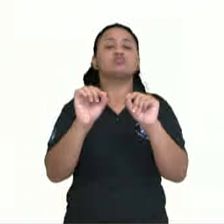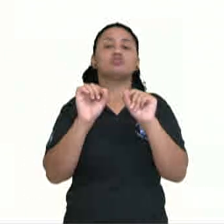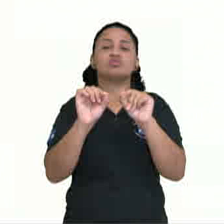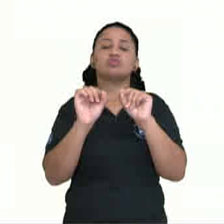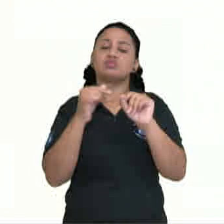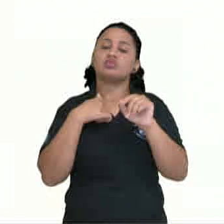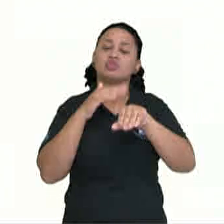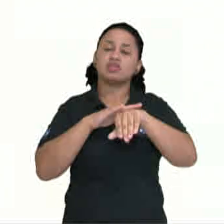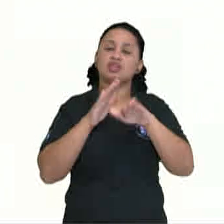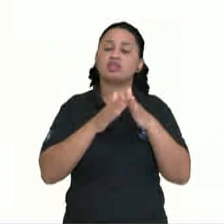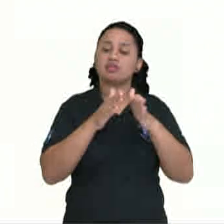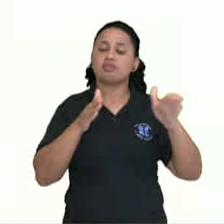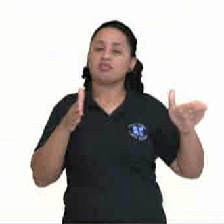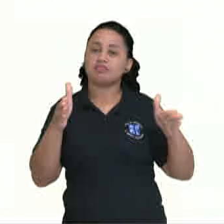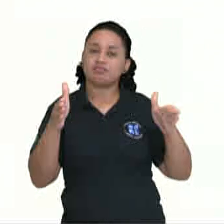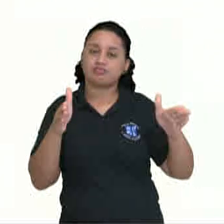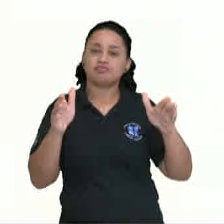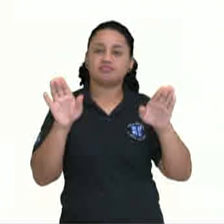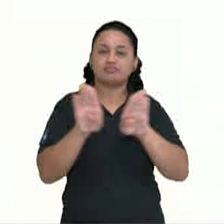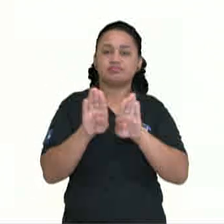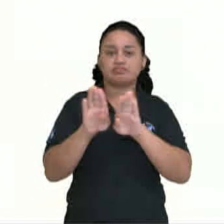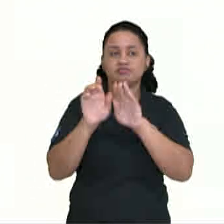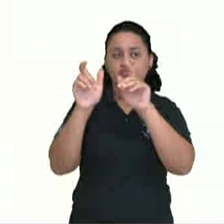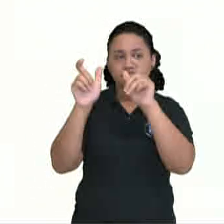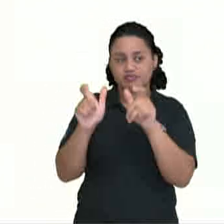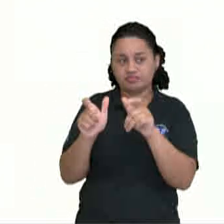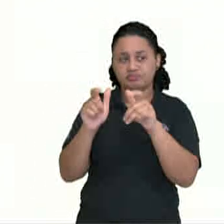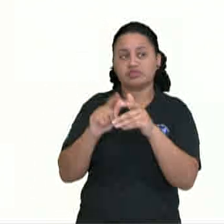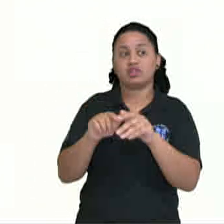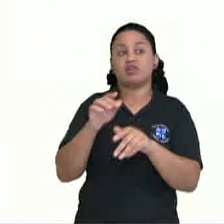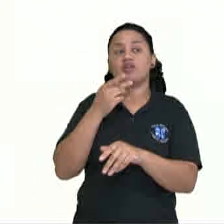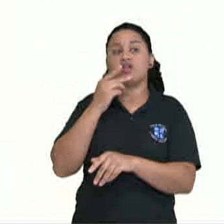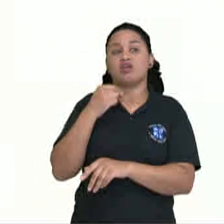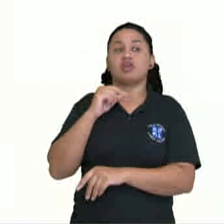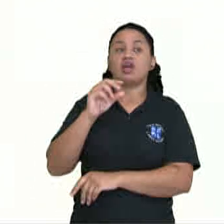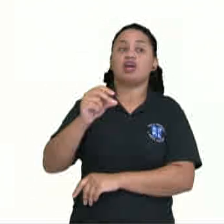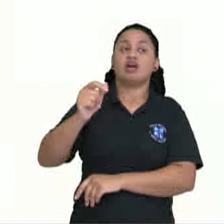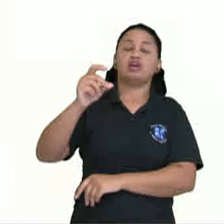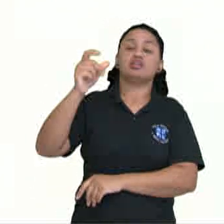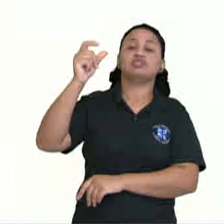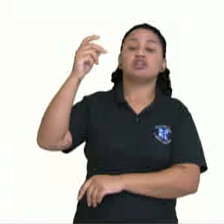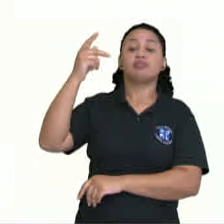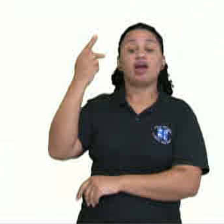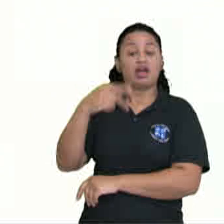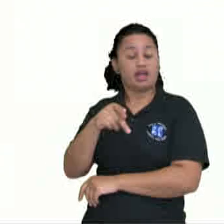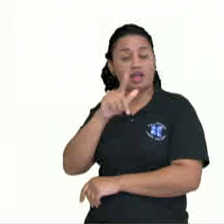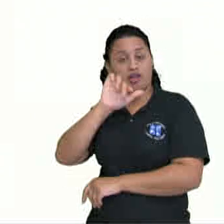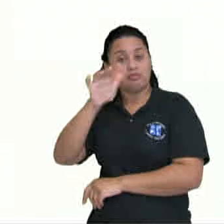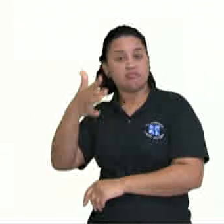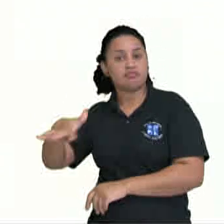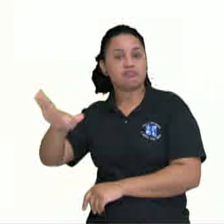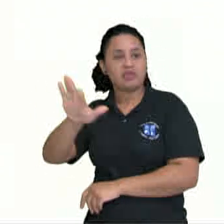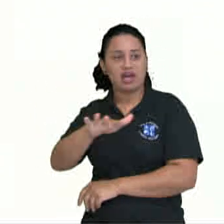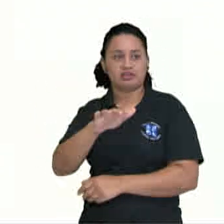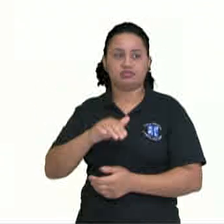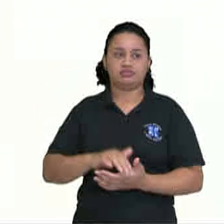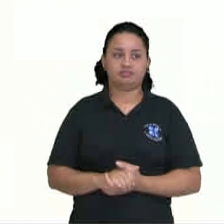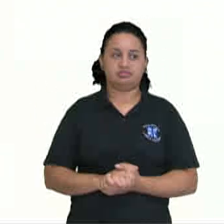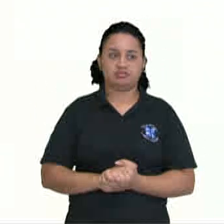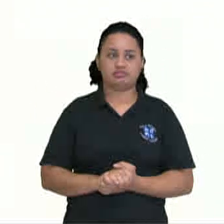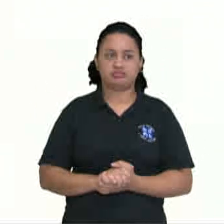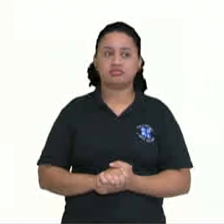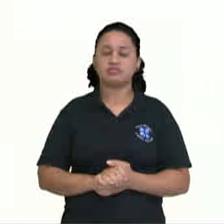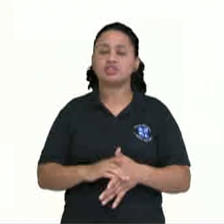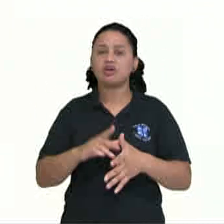no tempo e no espaço. Antigamente, aqui era mar. O leitor acompanha tudo ao lado